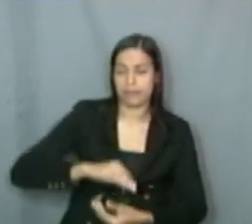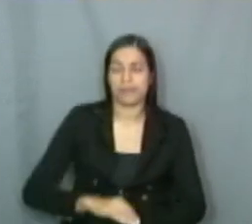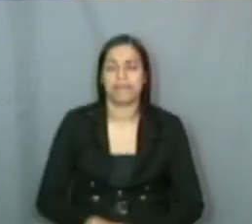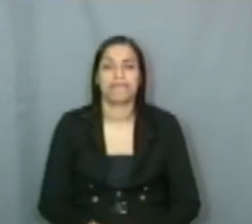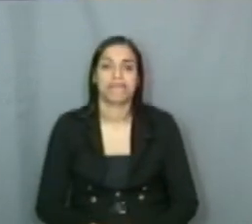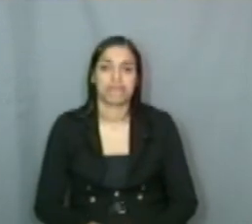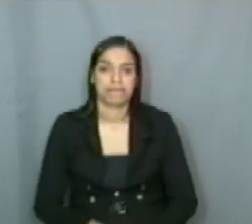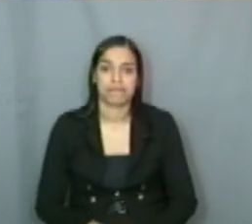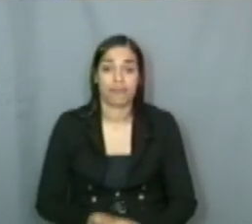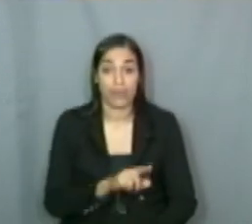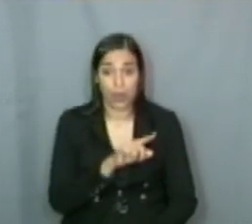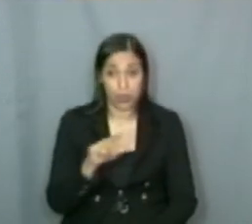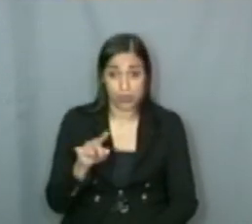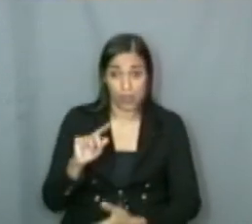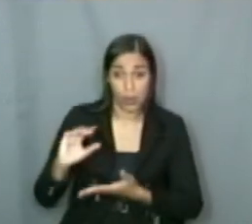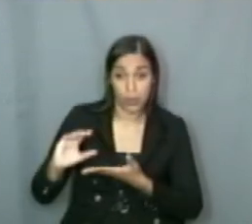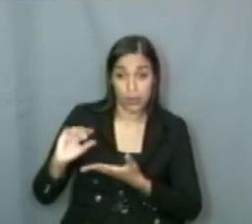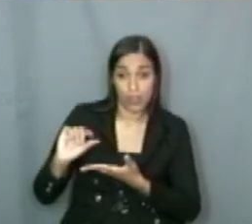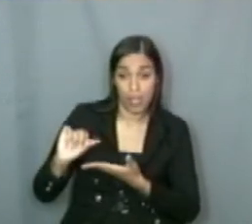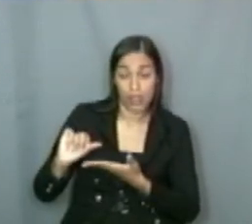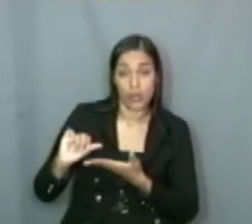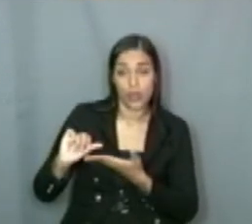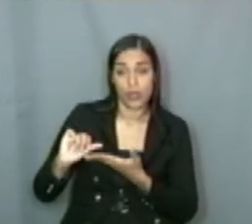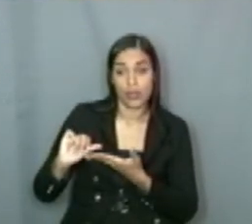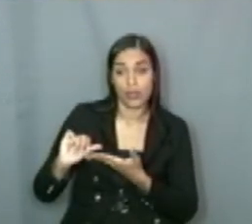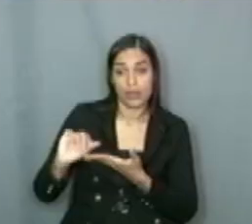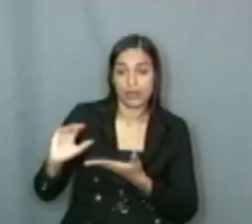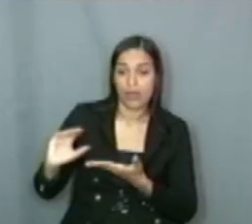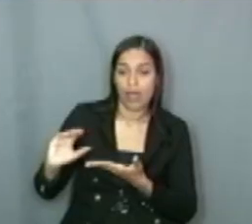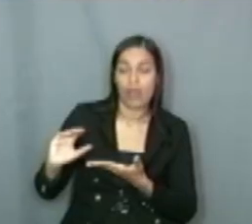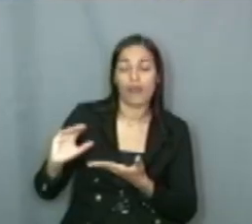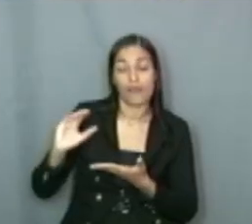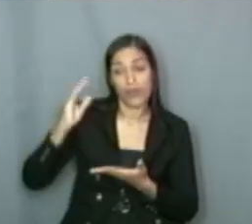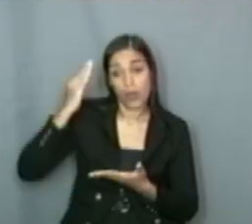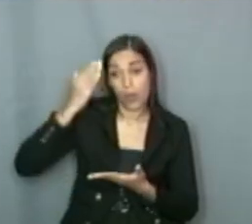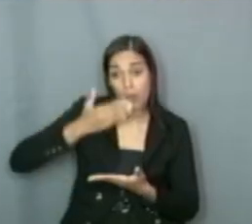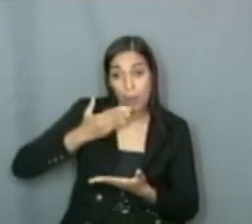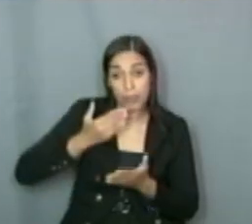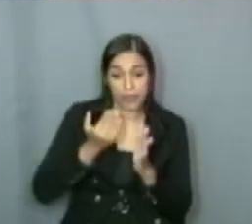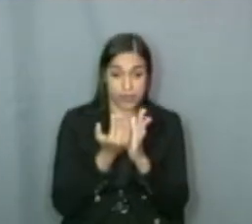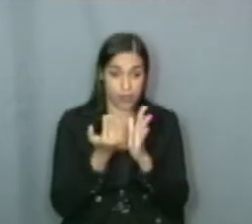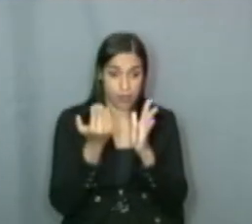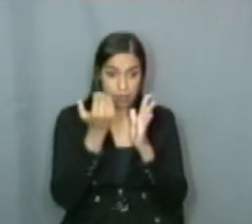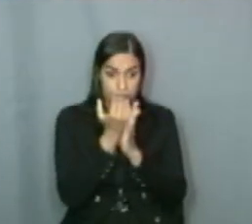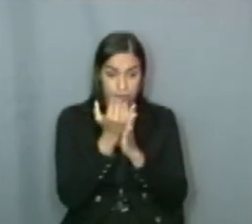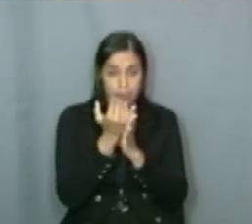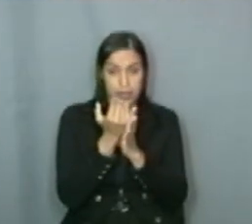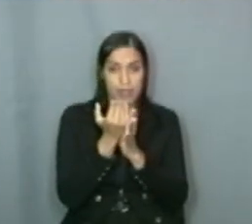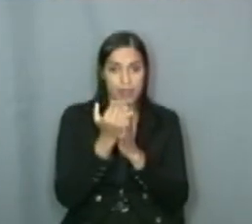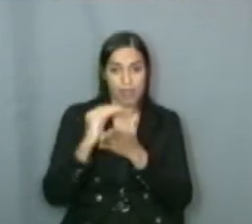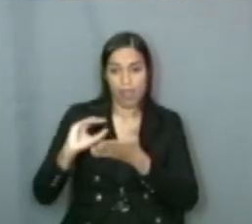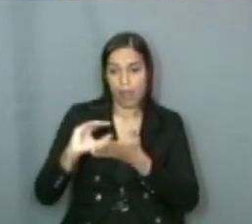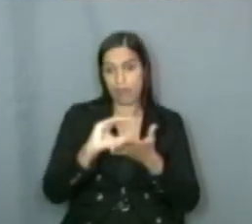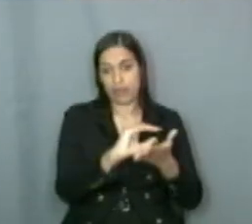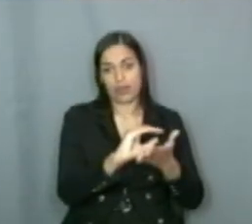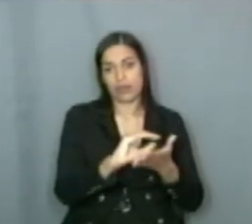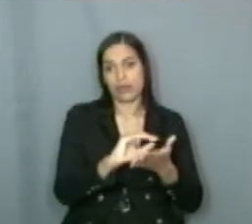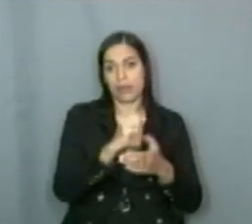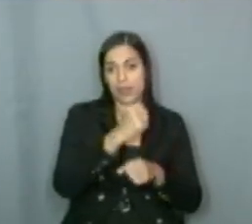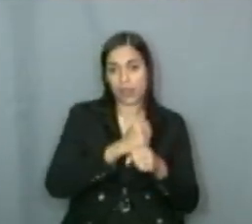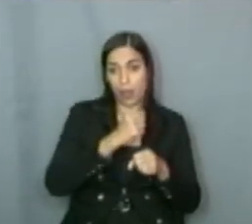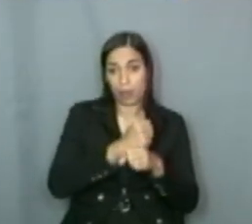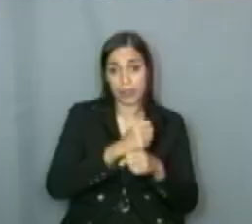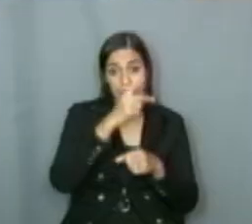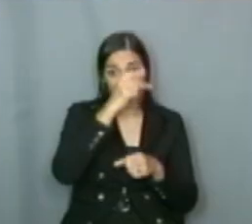Agora o seu dinheiro está voando. Já teve comprovação de superfaturamento naquela obra. Inclusive a prefeitura teve